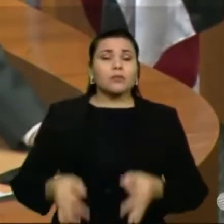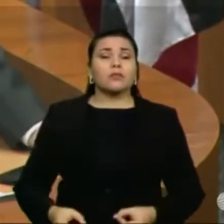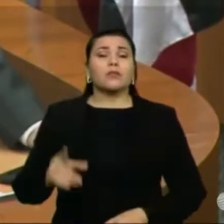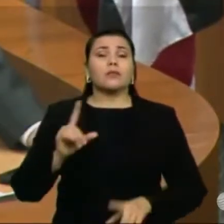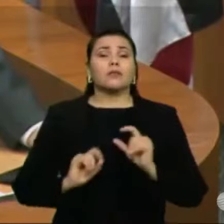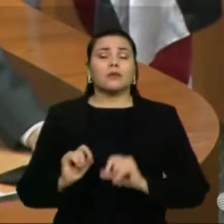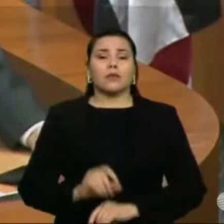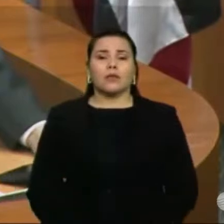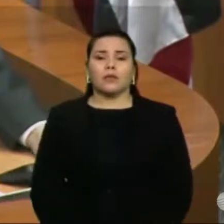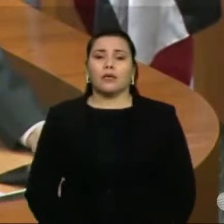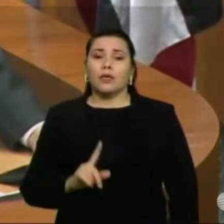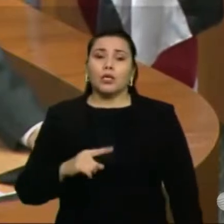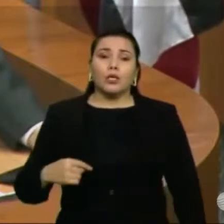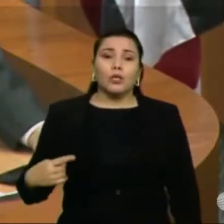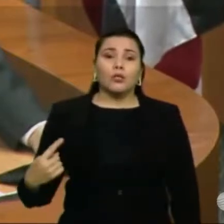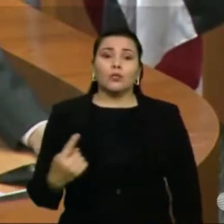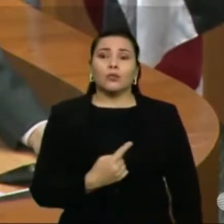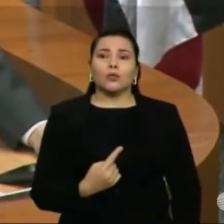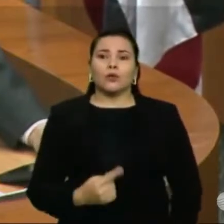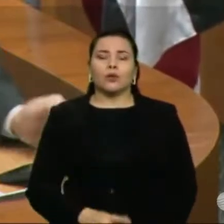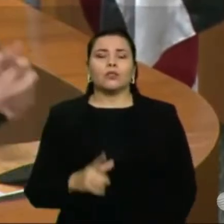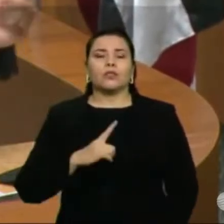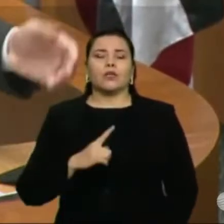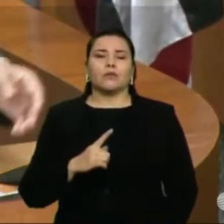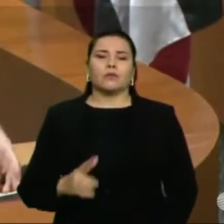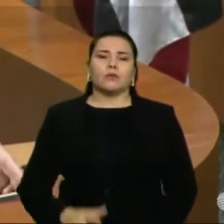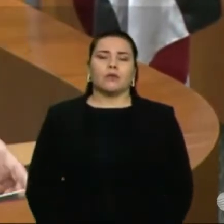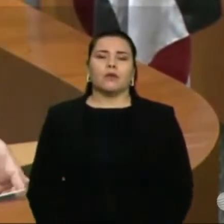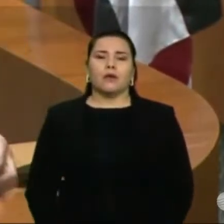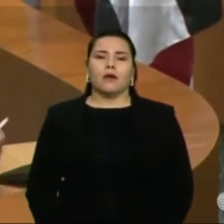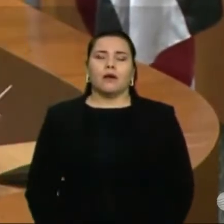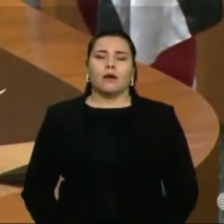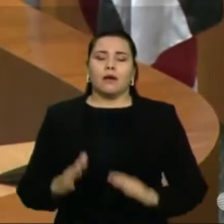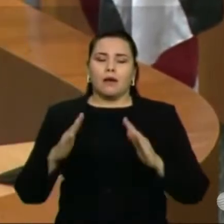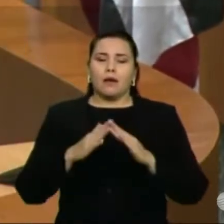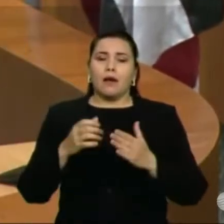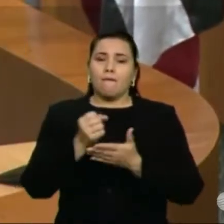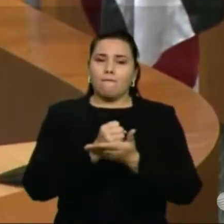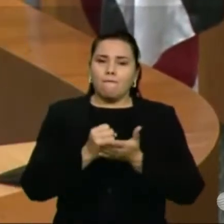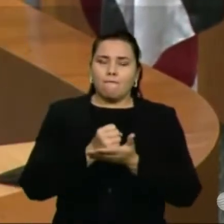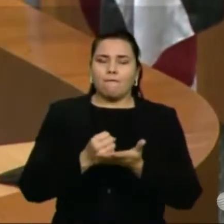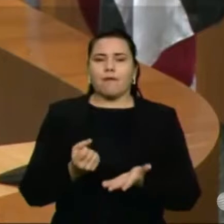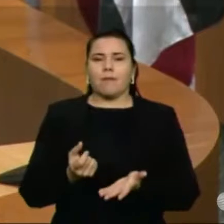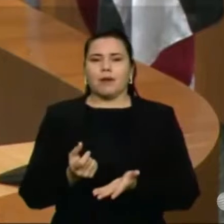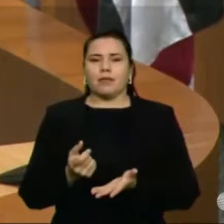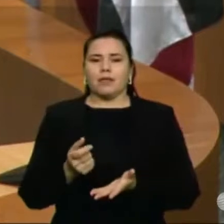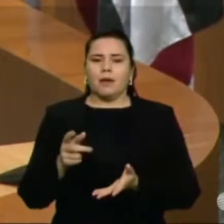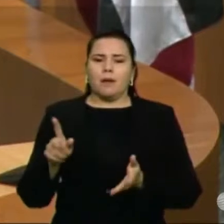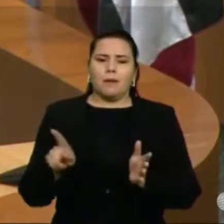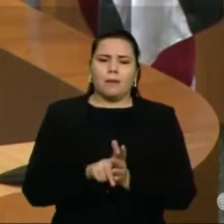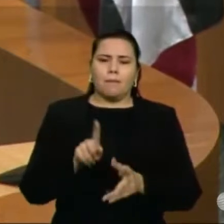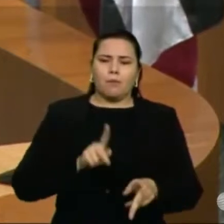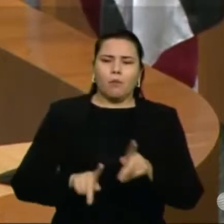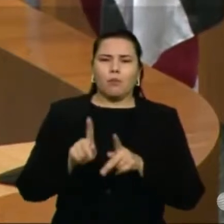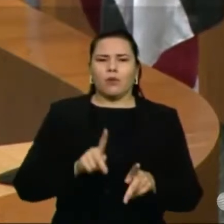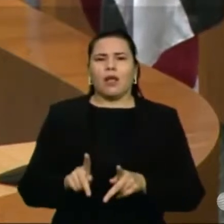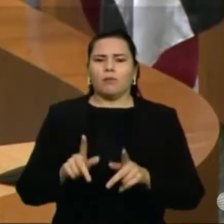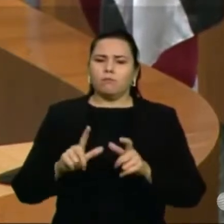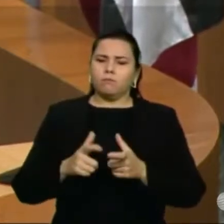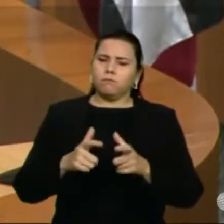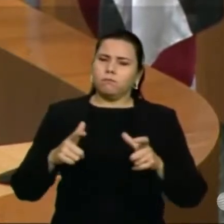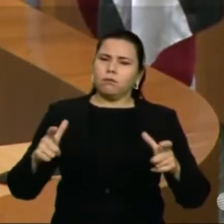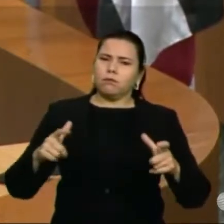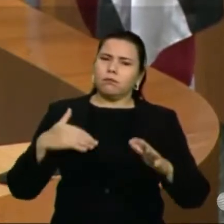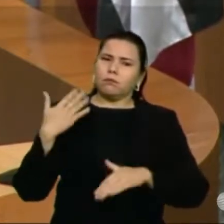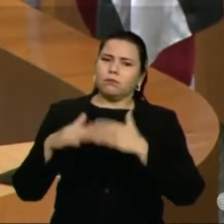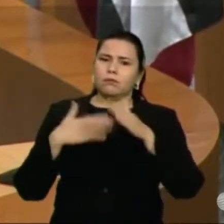gente ter a farmácia popular bombando. Agora que completa 20 anos de existência, programa criado pelo governo